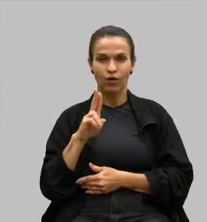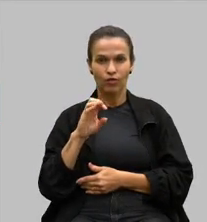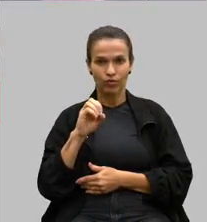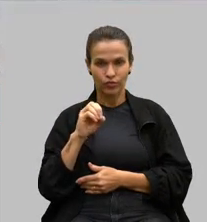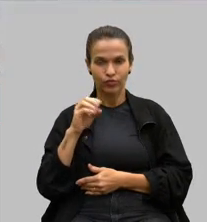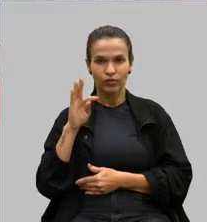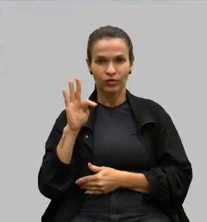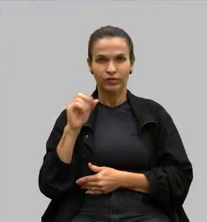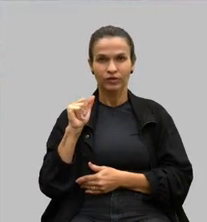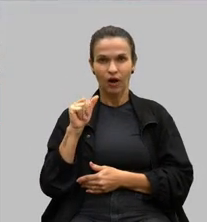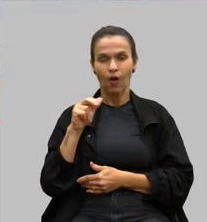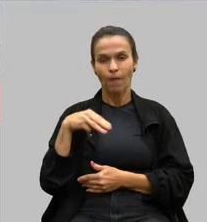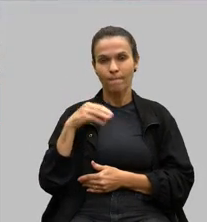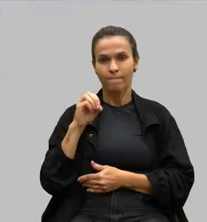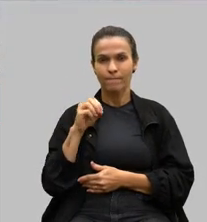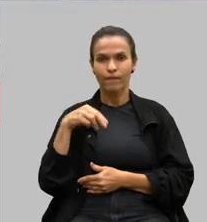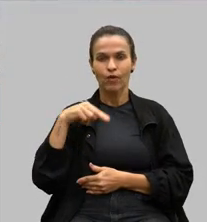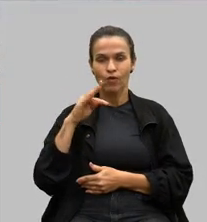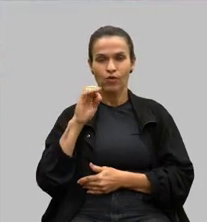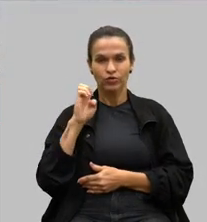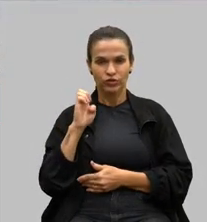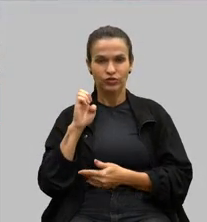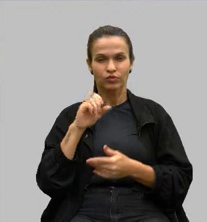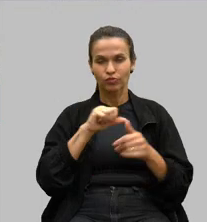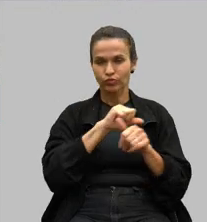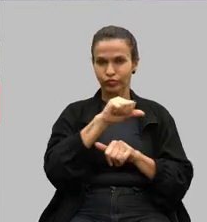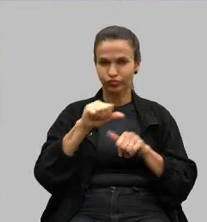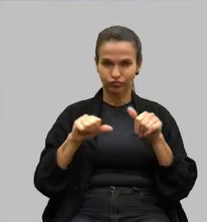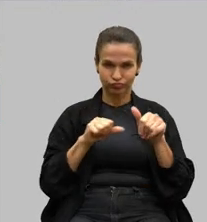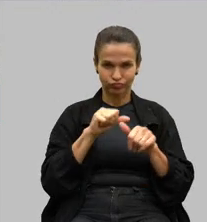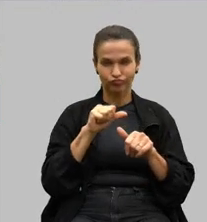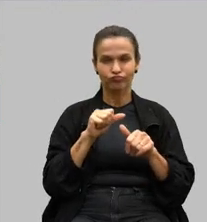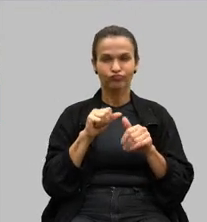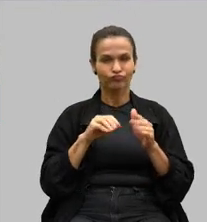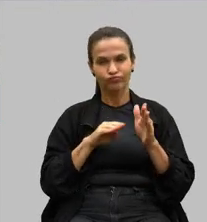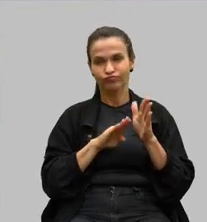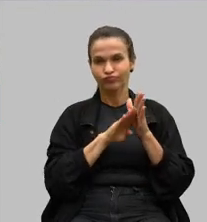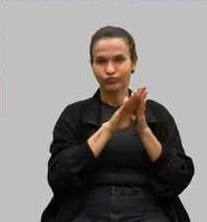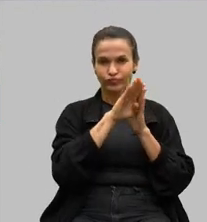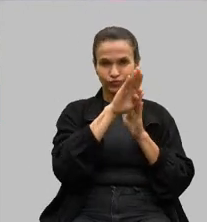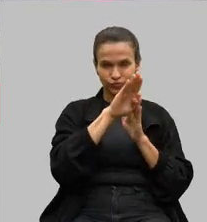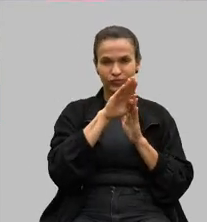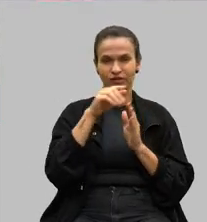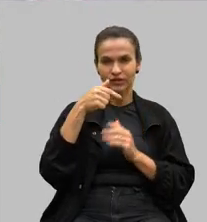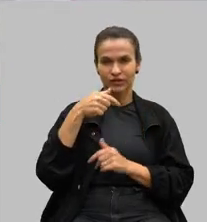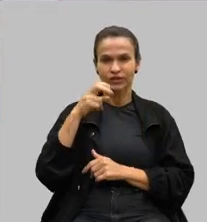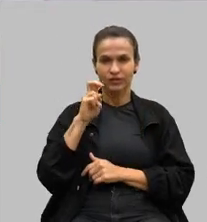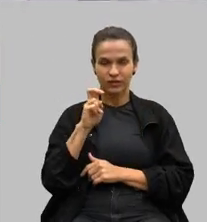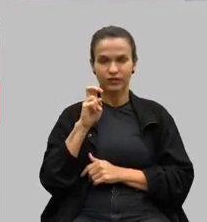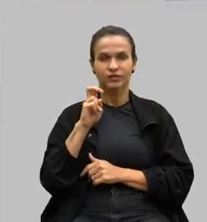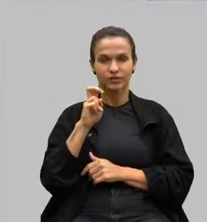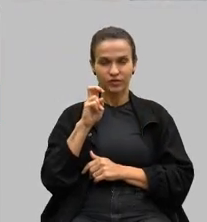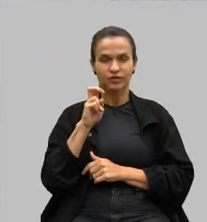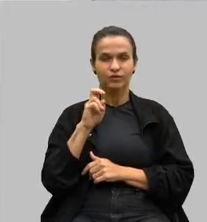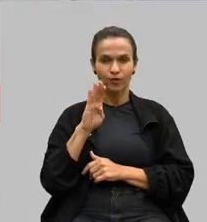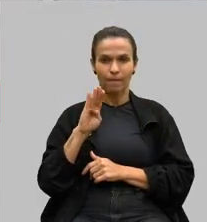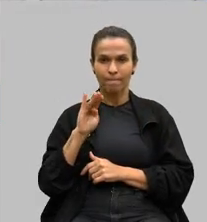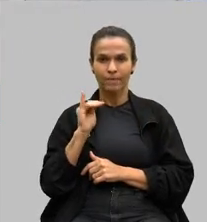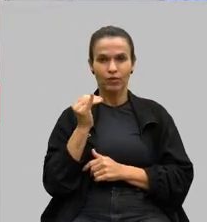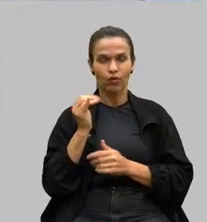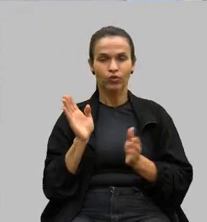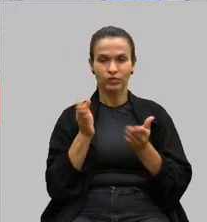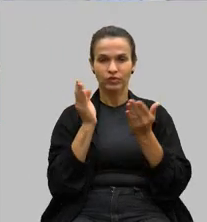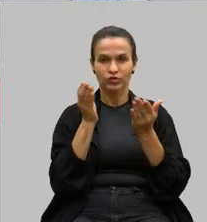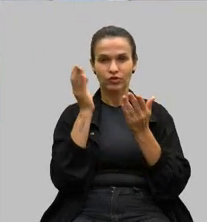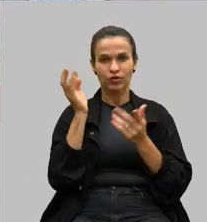de 0,1 para 0,5 isso vai saltar para 75 milhões o incentivo ao turismo no estado de